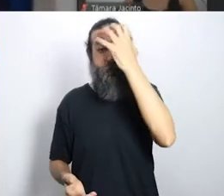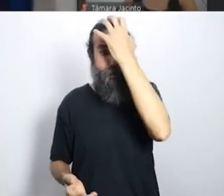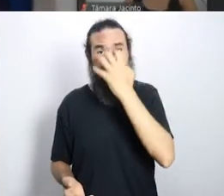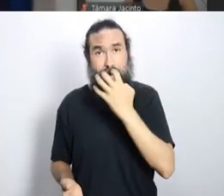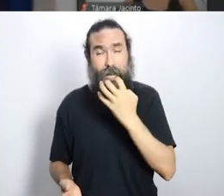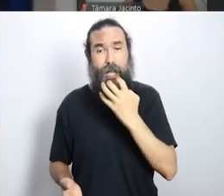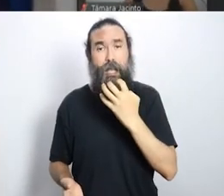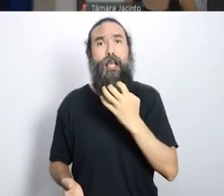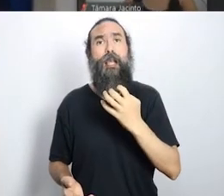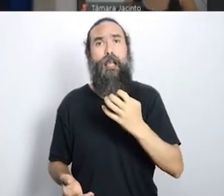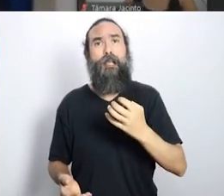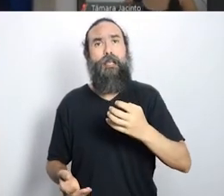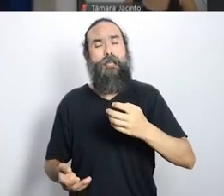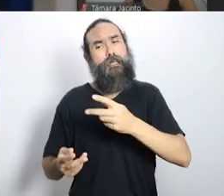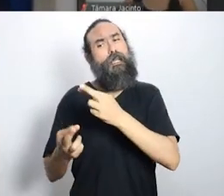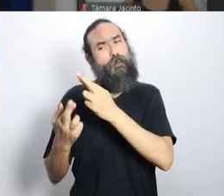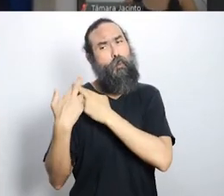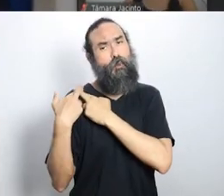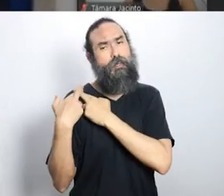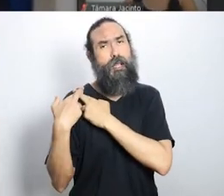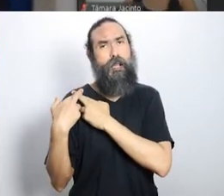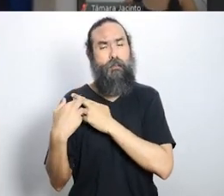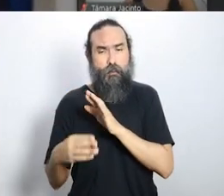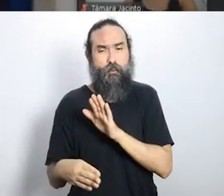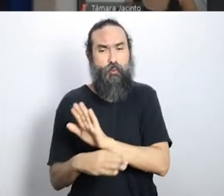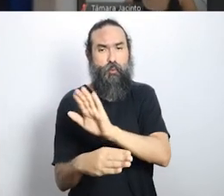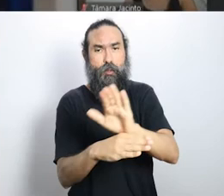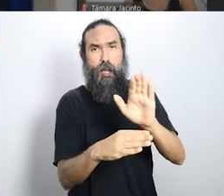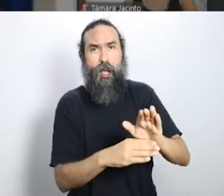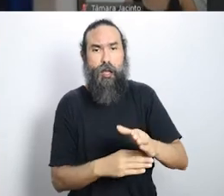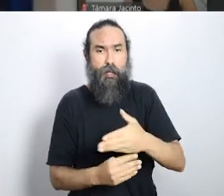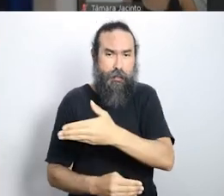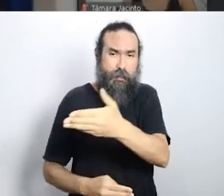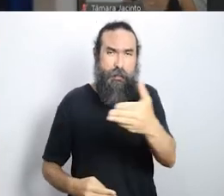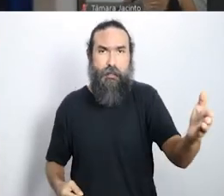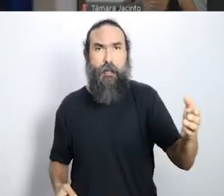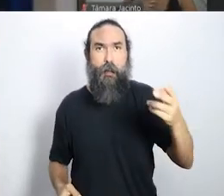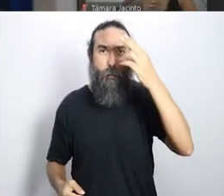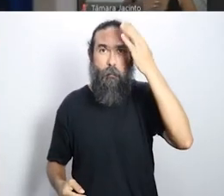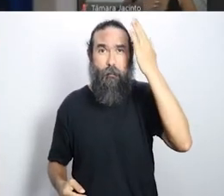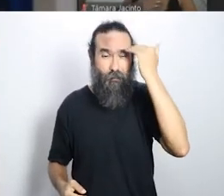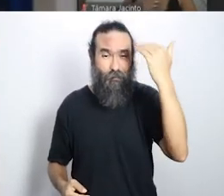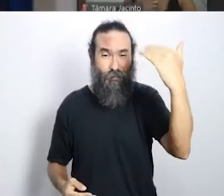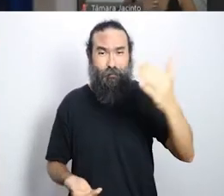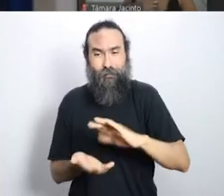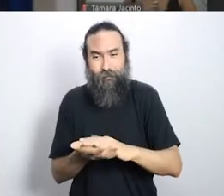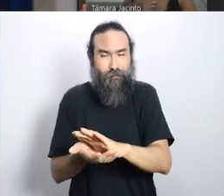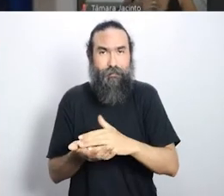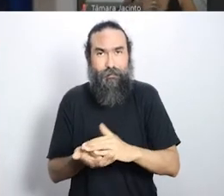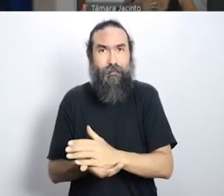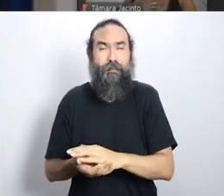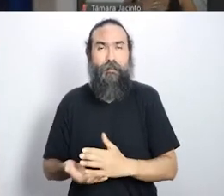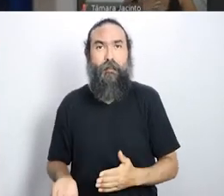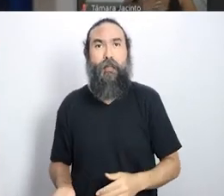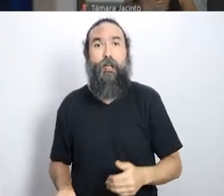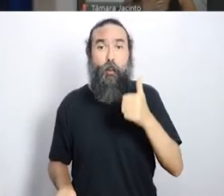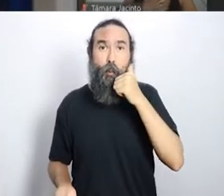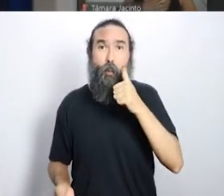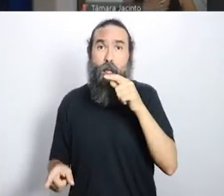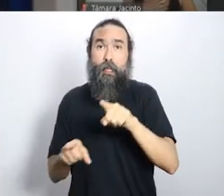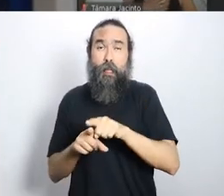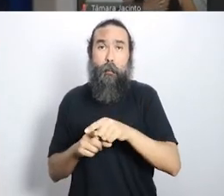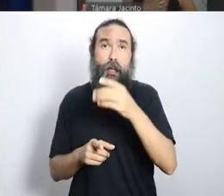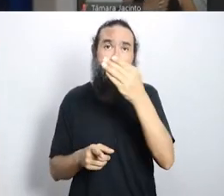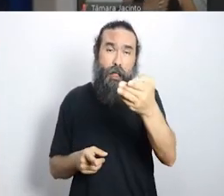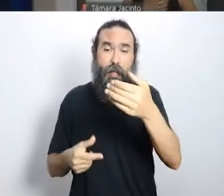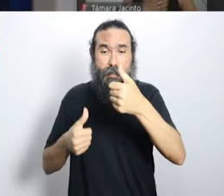cultura popular. Niati hoje está aqui também, enquanto produtora, enquanto mulher e representando também o Coco Raiz de Arco Verde